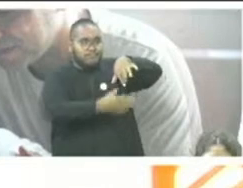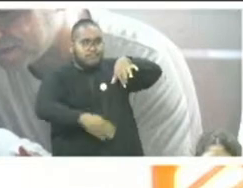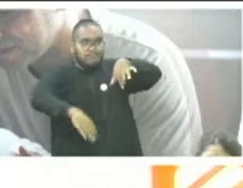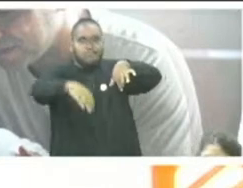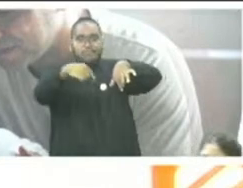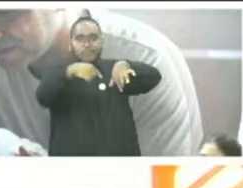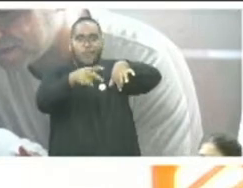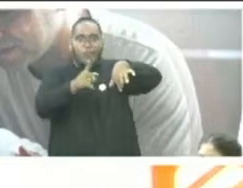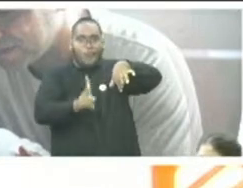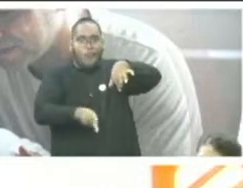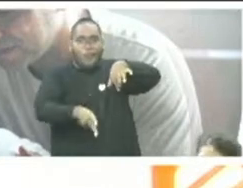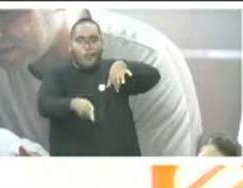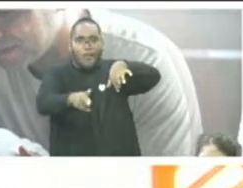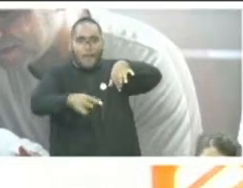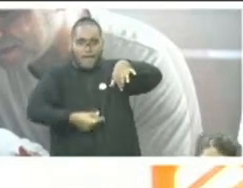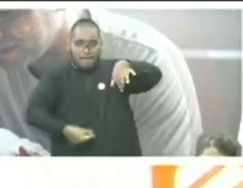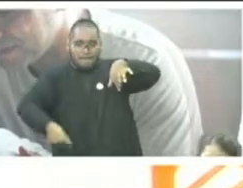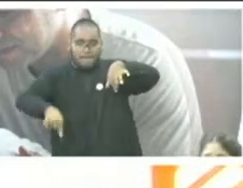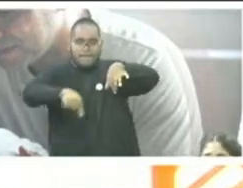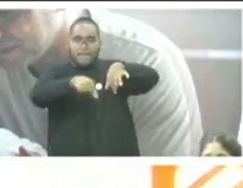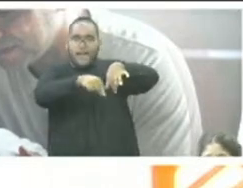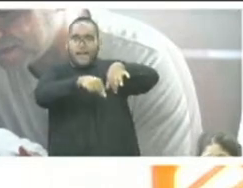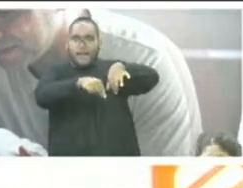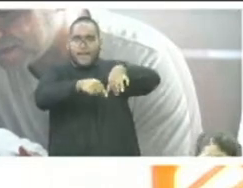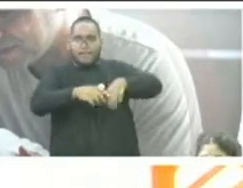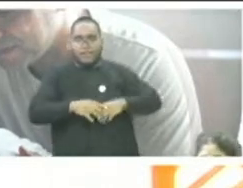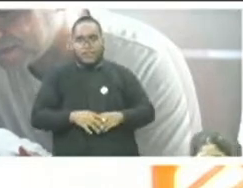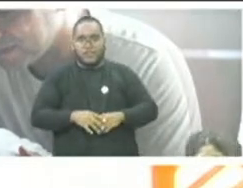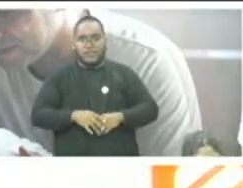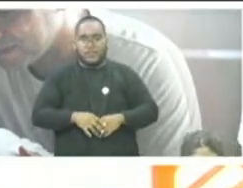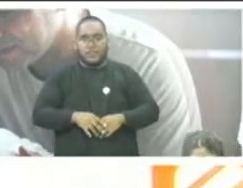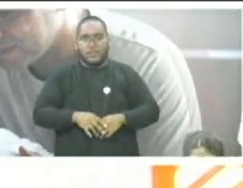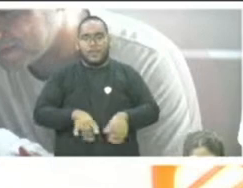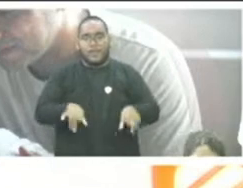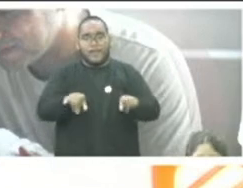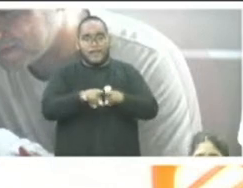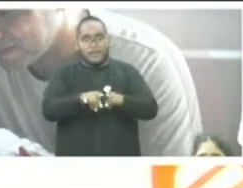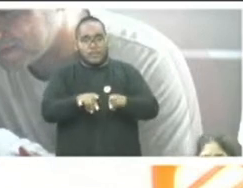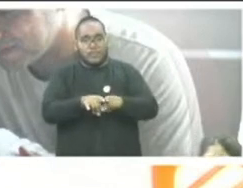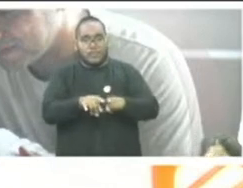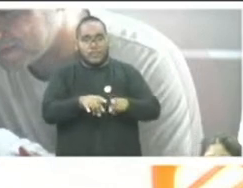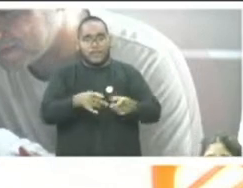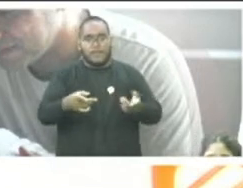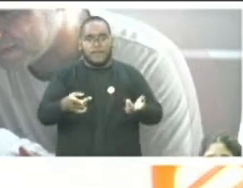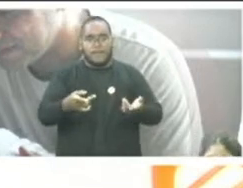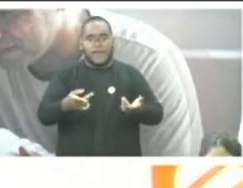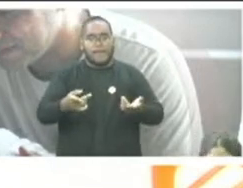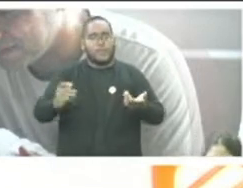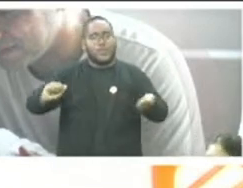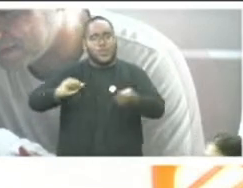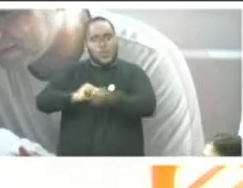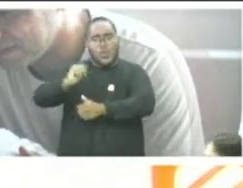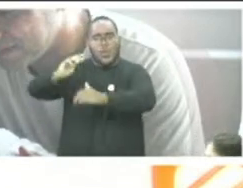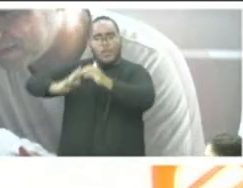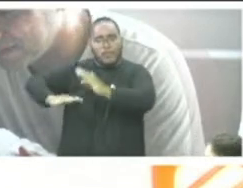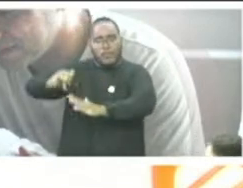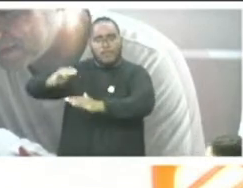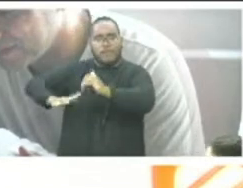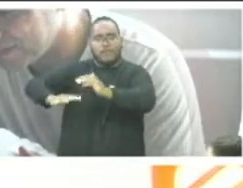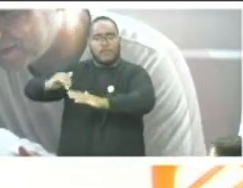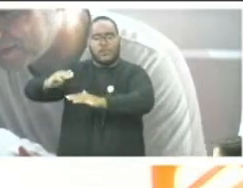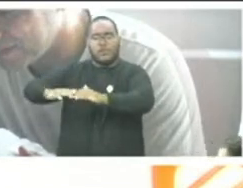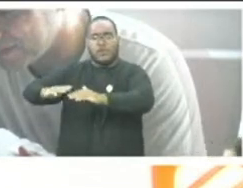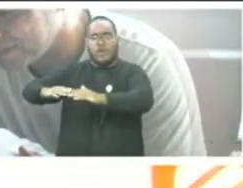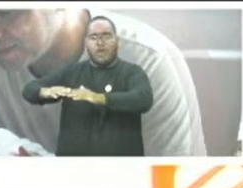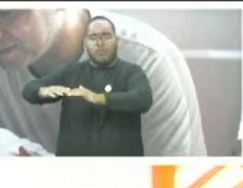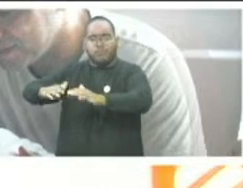manter conectado. A gente pode ter uma passagem via lateral, com um profissional trazendo esse bebê para o colo da mãe,